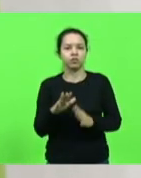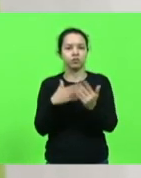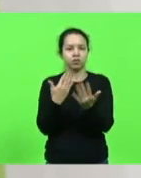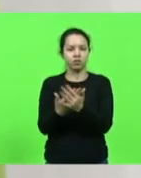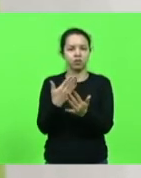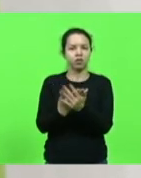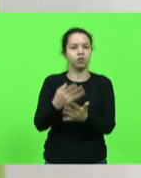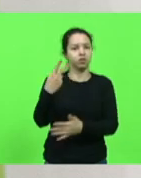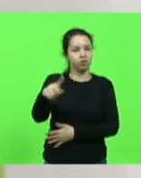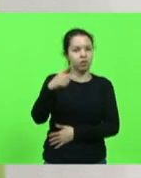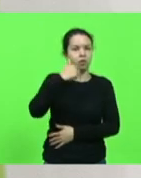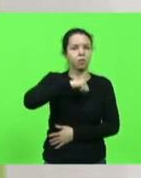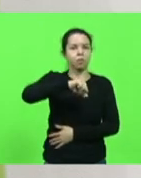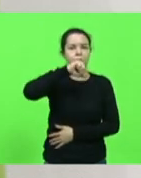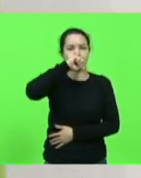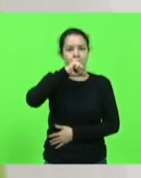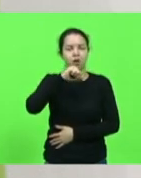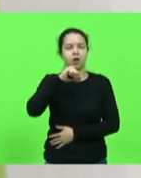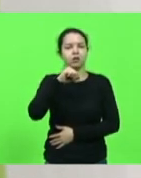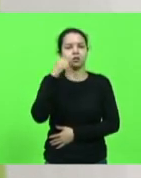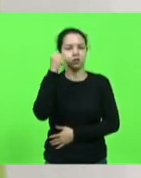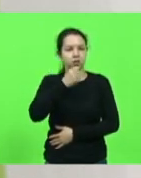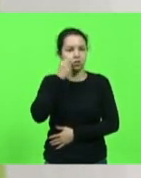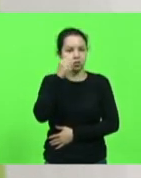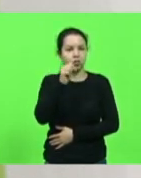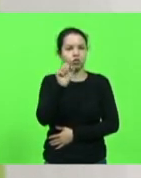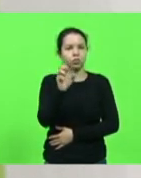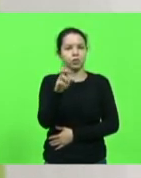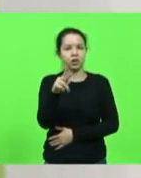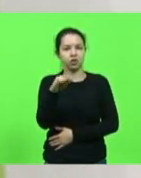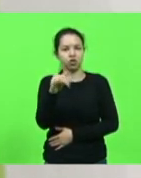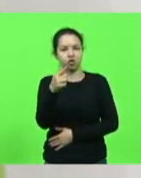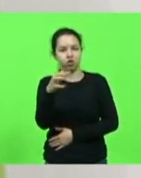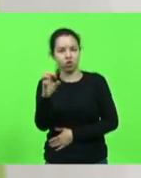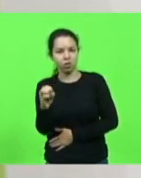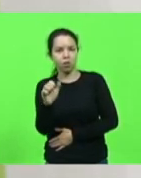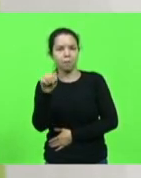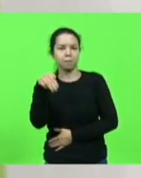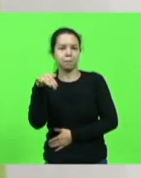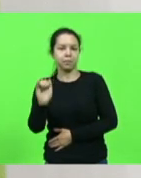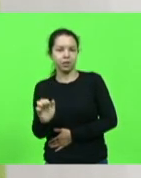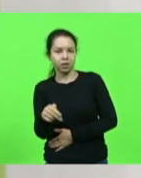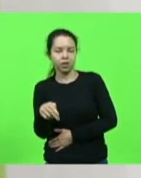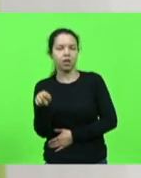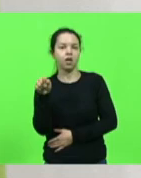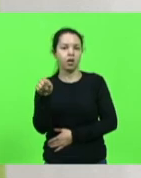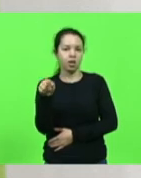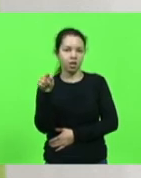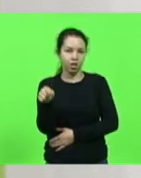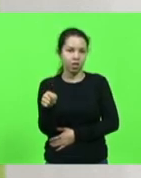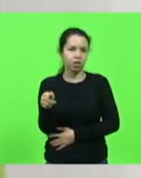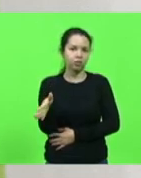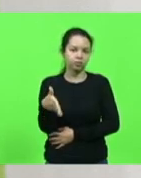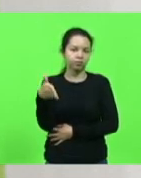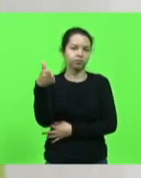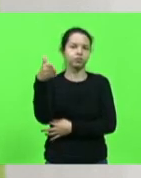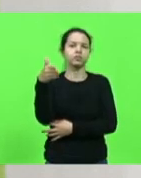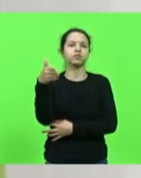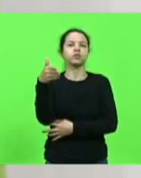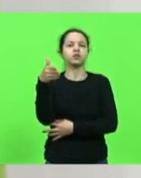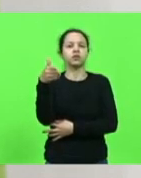Espírito Amin, foi um dos primeiros a levantar aqui no Estado exatamente a bandeira do resgate dessa epopeia, essa